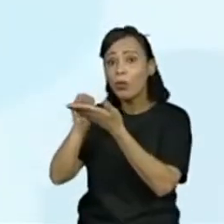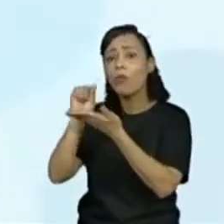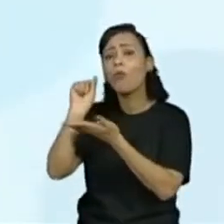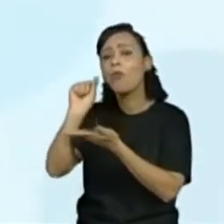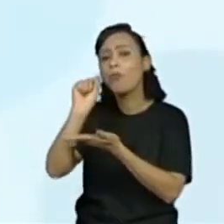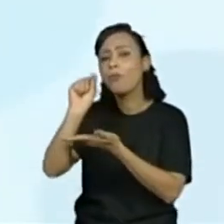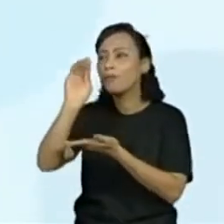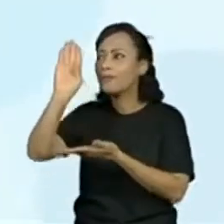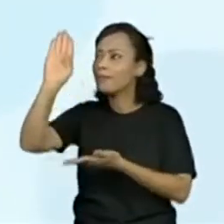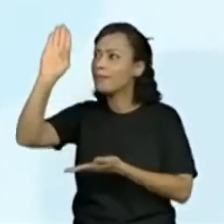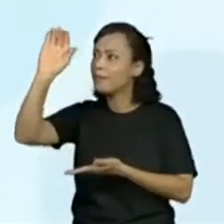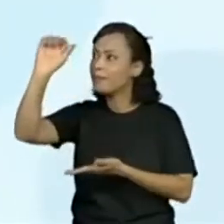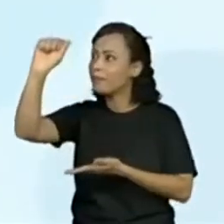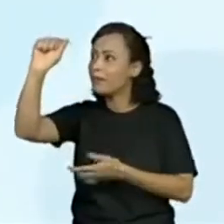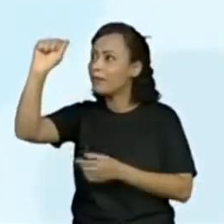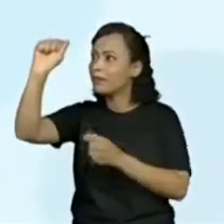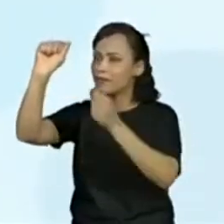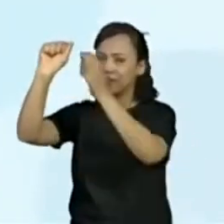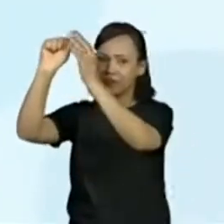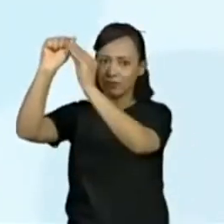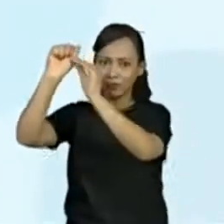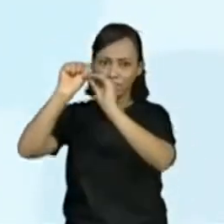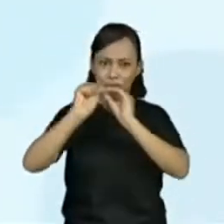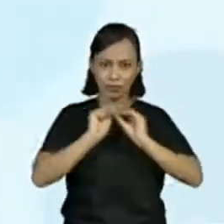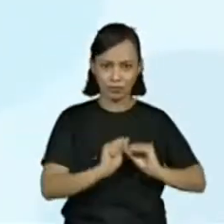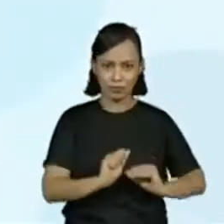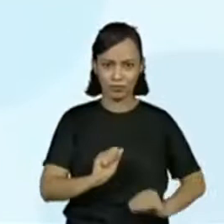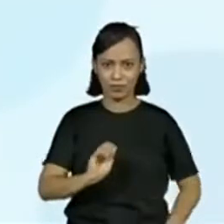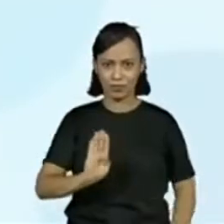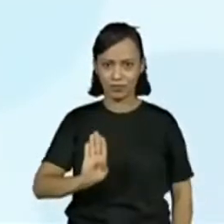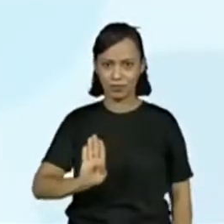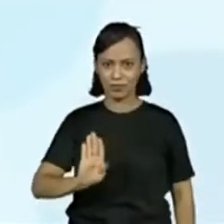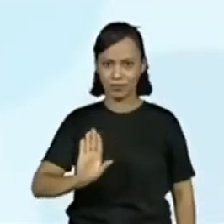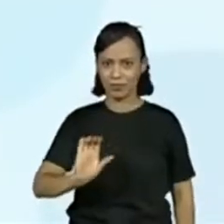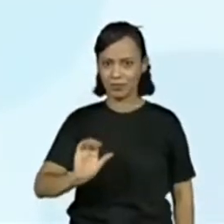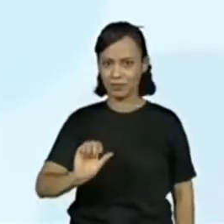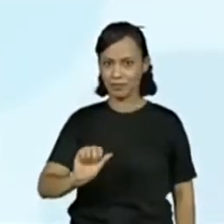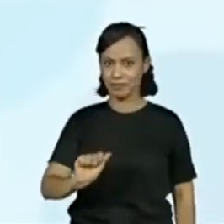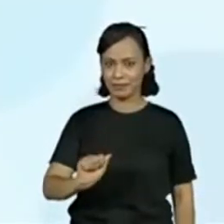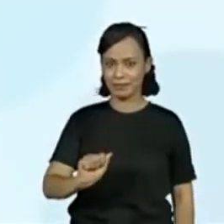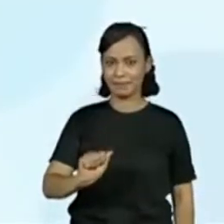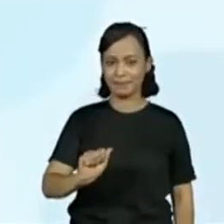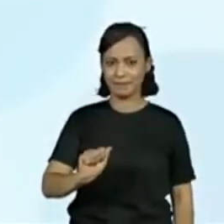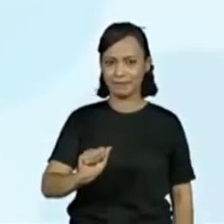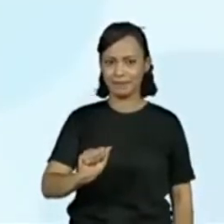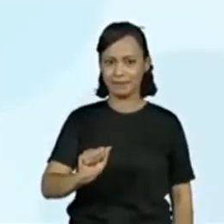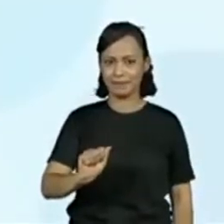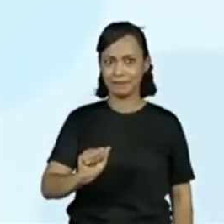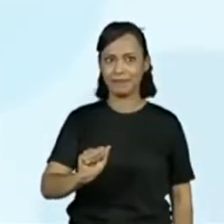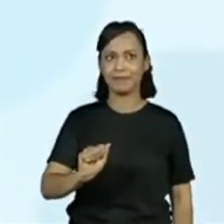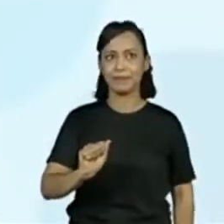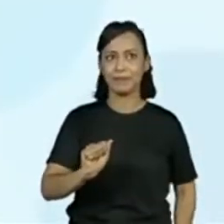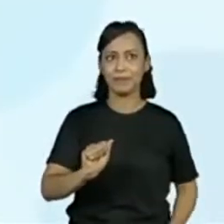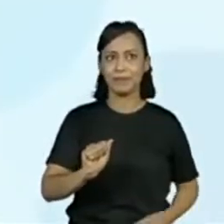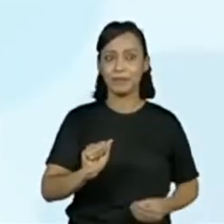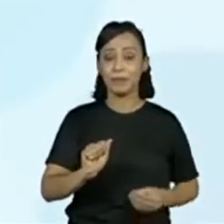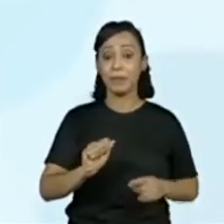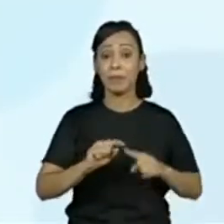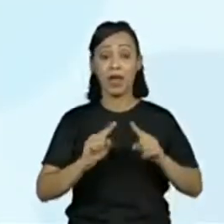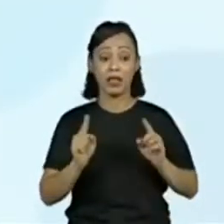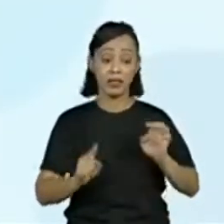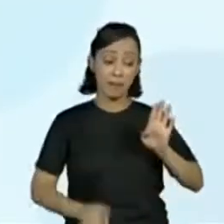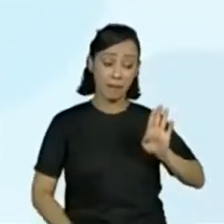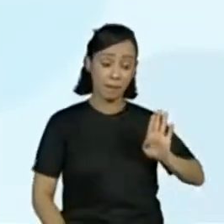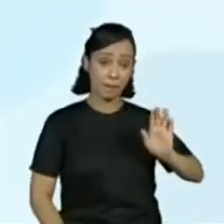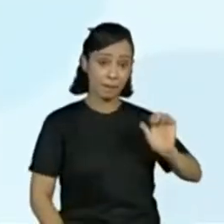ajuda a escrever a Então vai da banana ajuda escreveu base da Batata vá o b e o ar BA